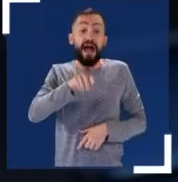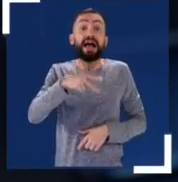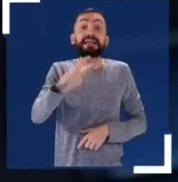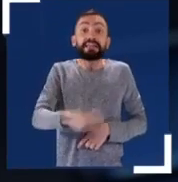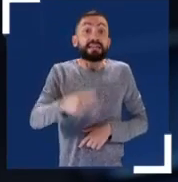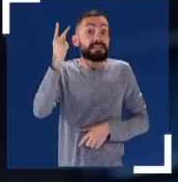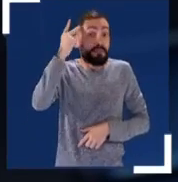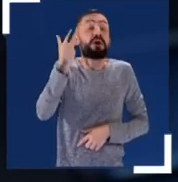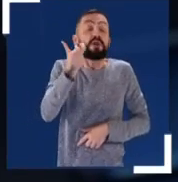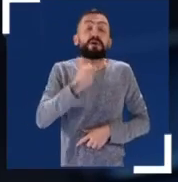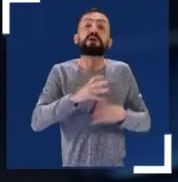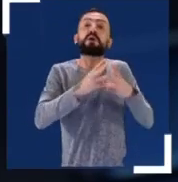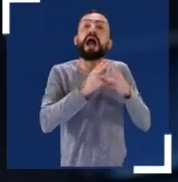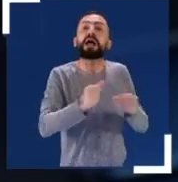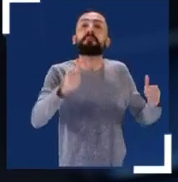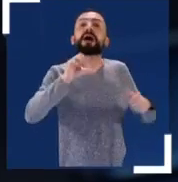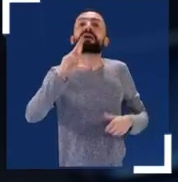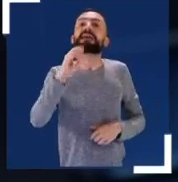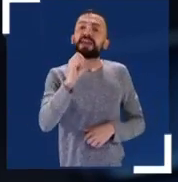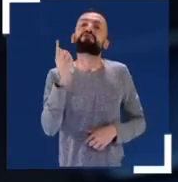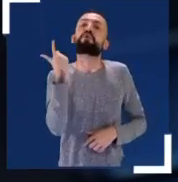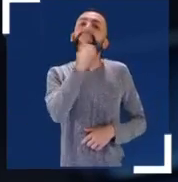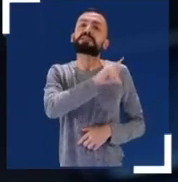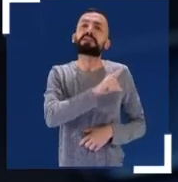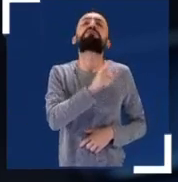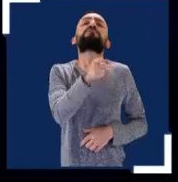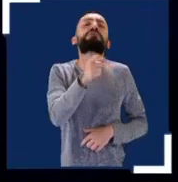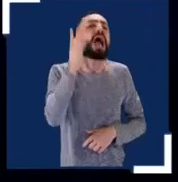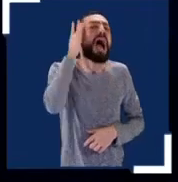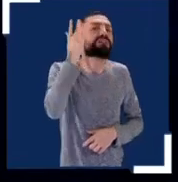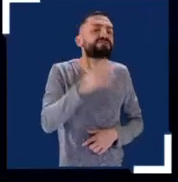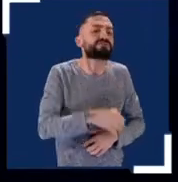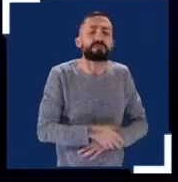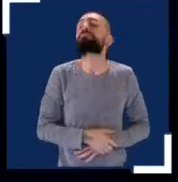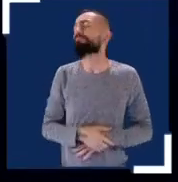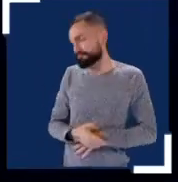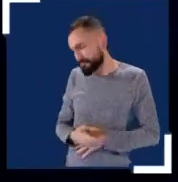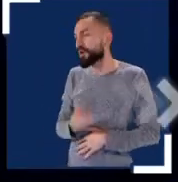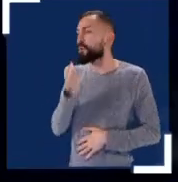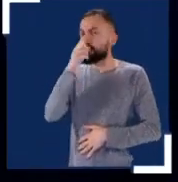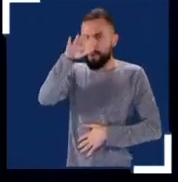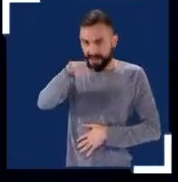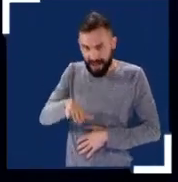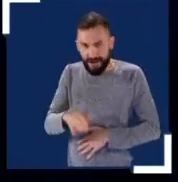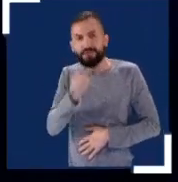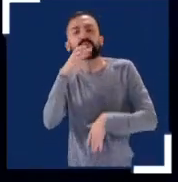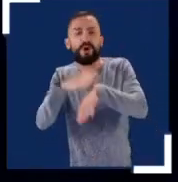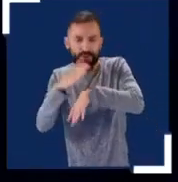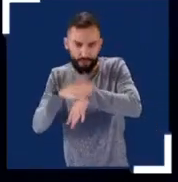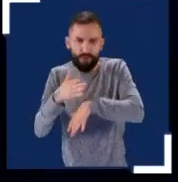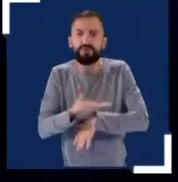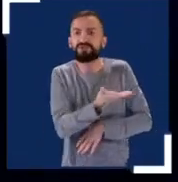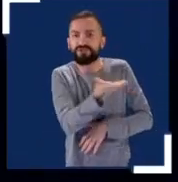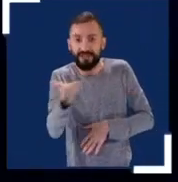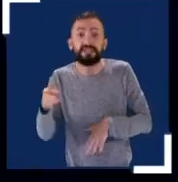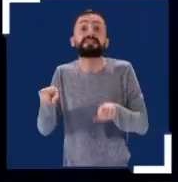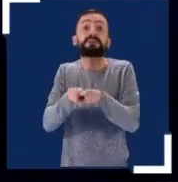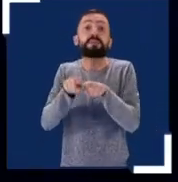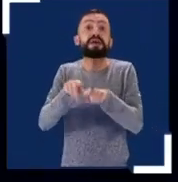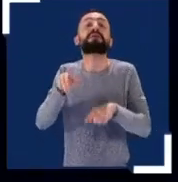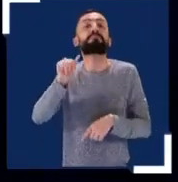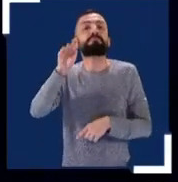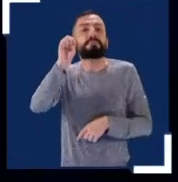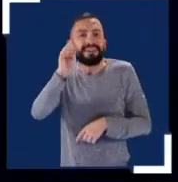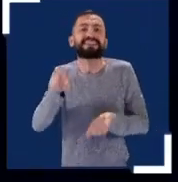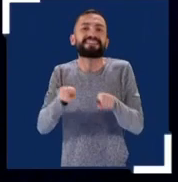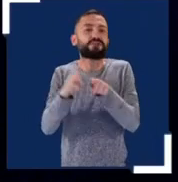a sua opinião. Márcio, primeiro, boa tarde e boa noite também a todos que nos acompanham aqui, sobretudo as donas de casa em